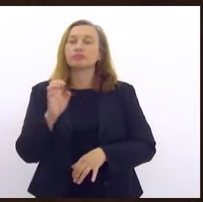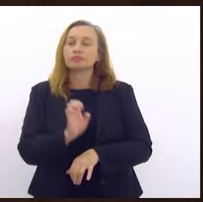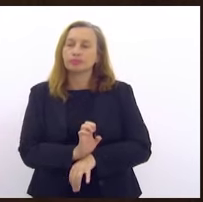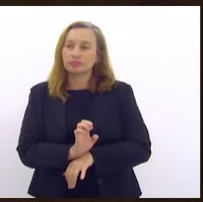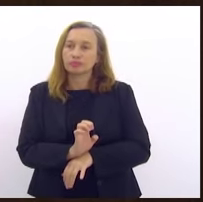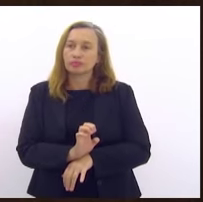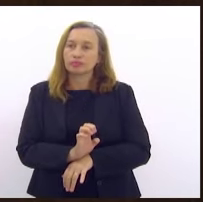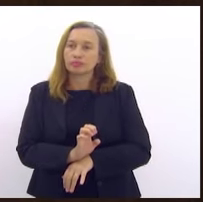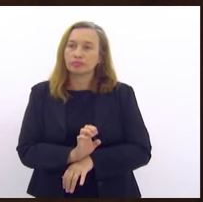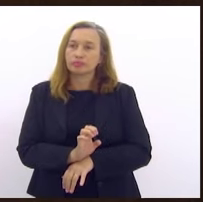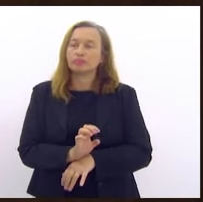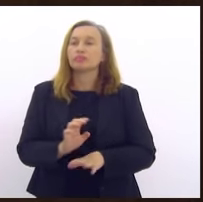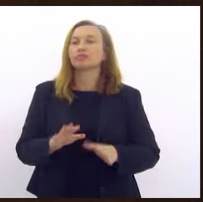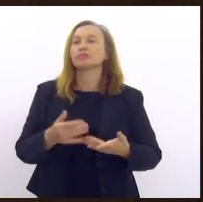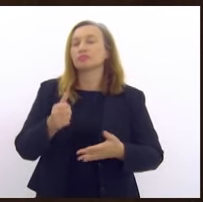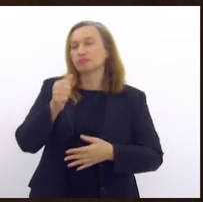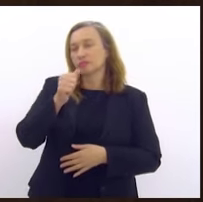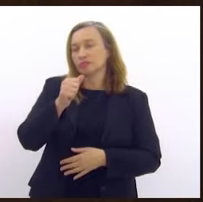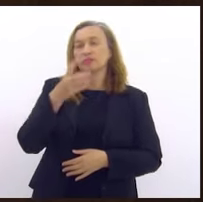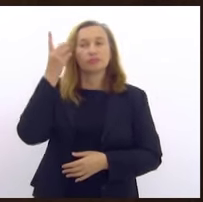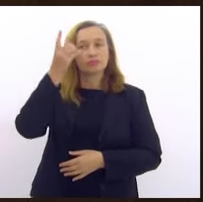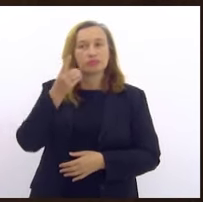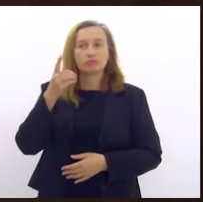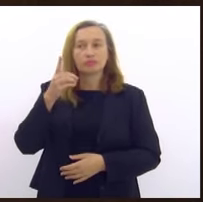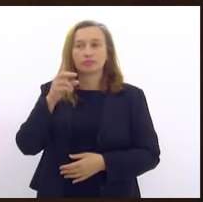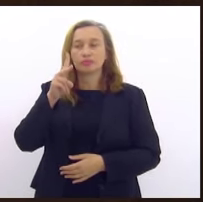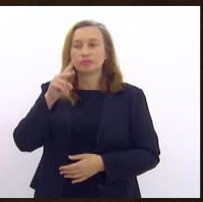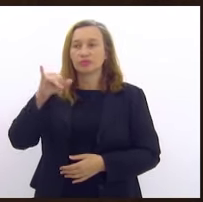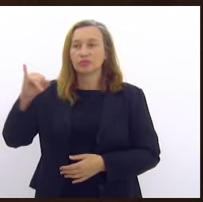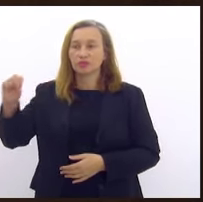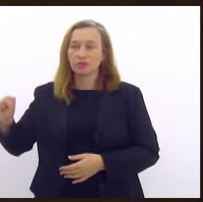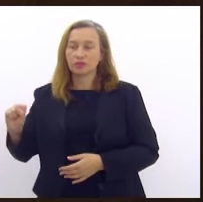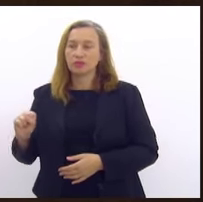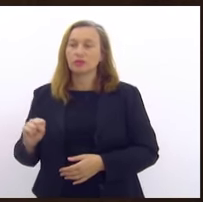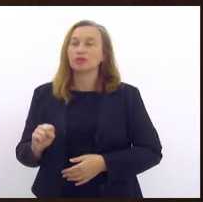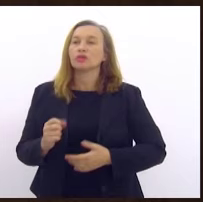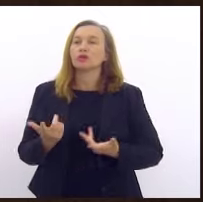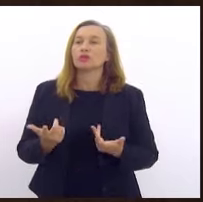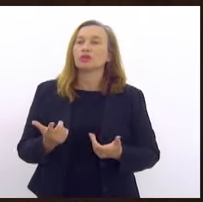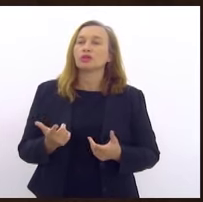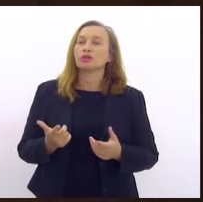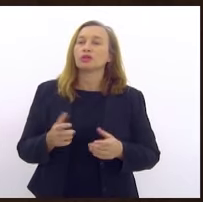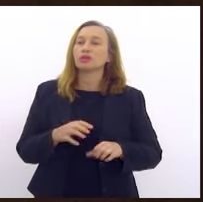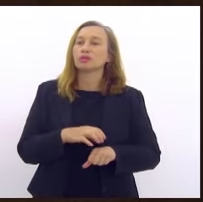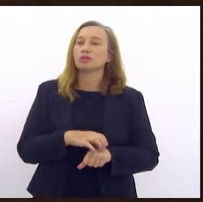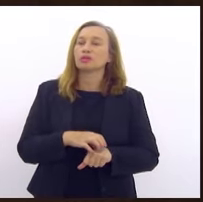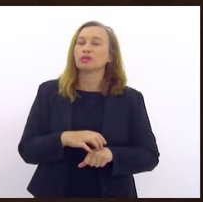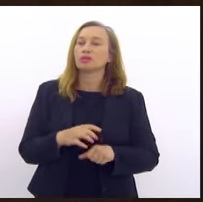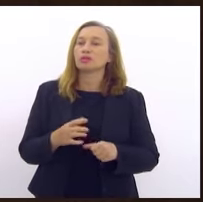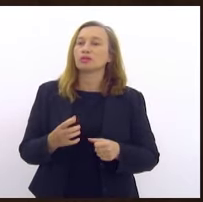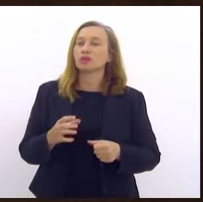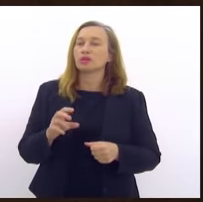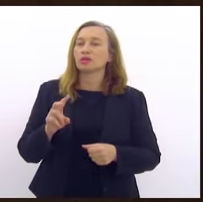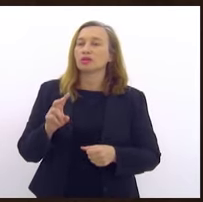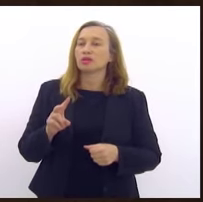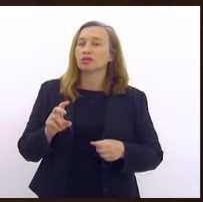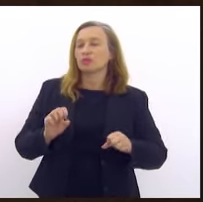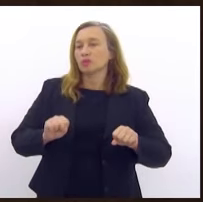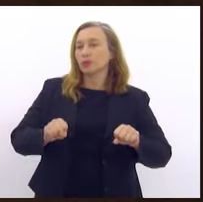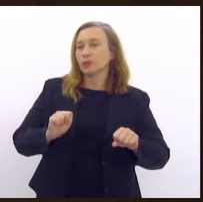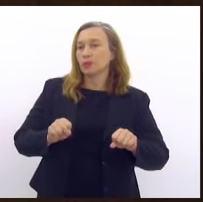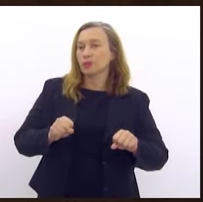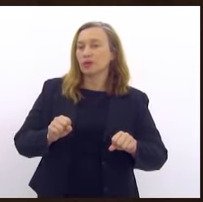fala sobre a regulação daqueles veículos nas praias, aqueles veículos quadriciclos, aqueles